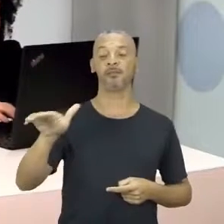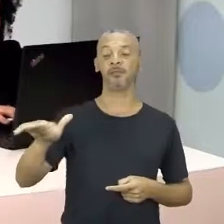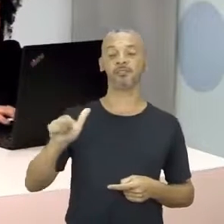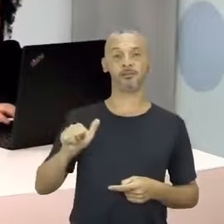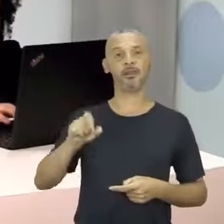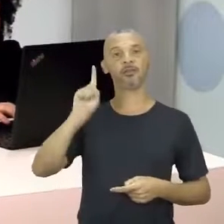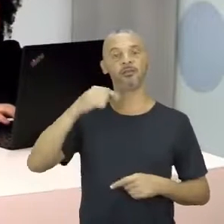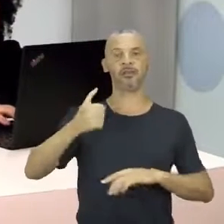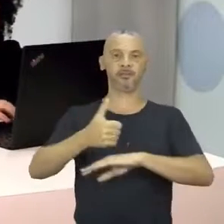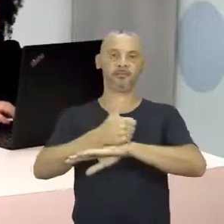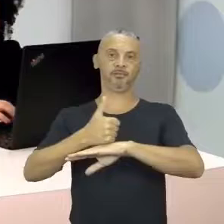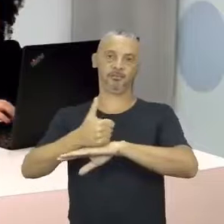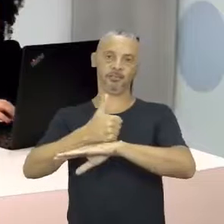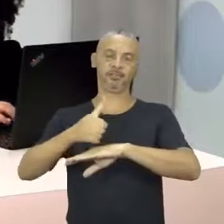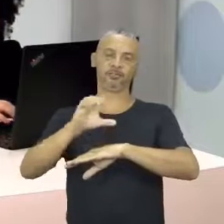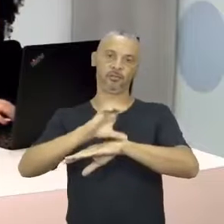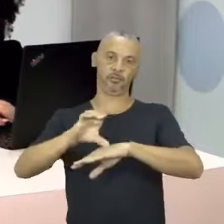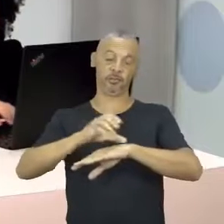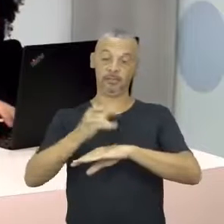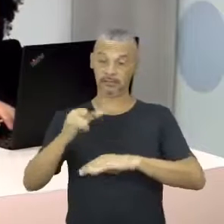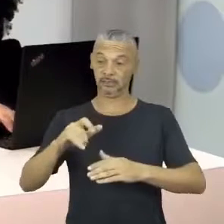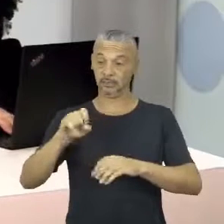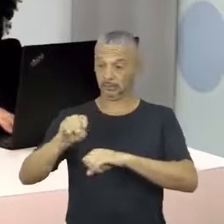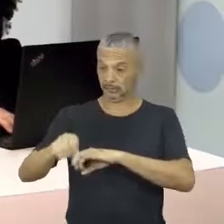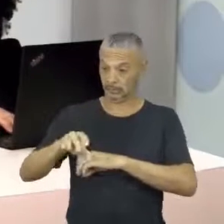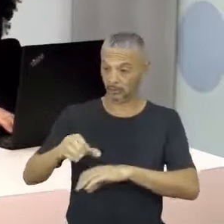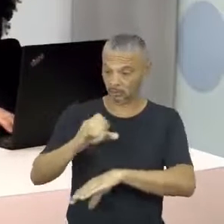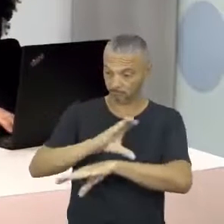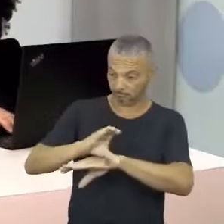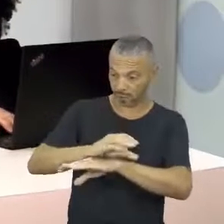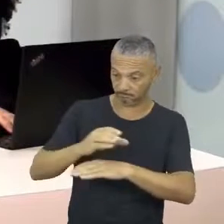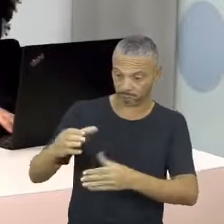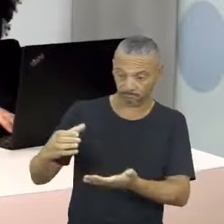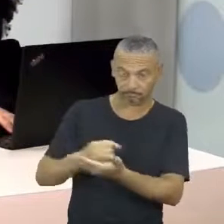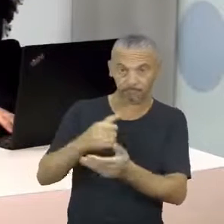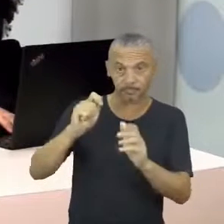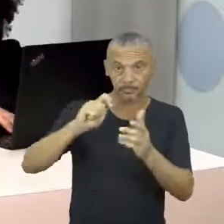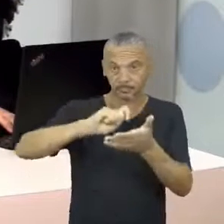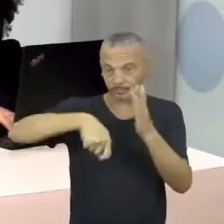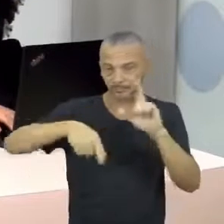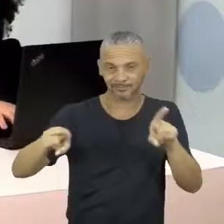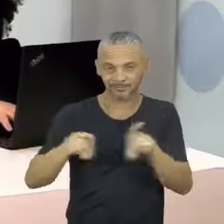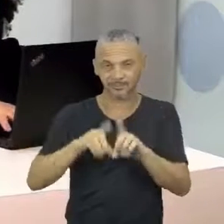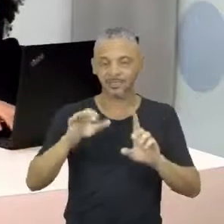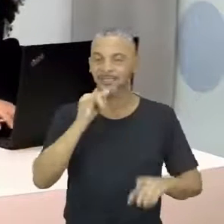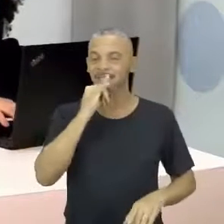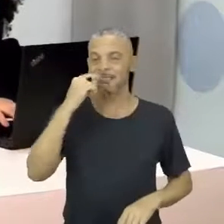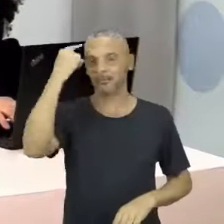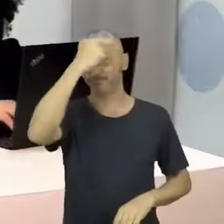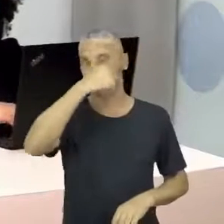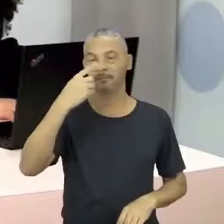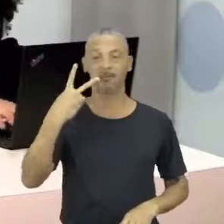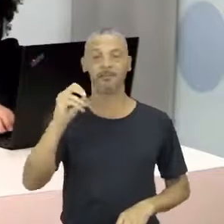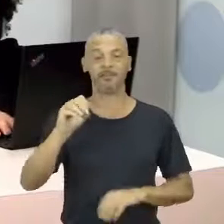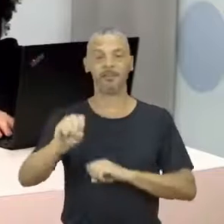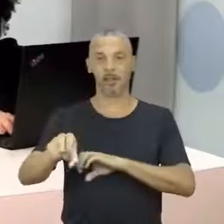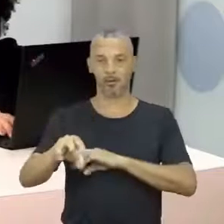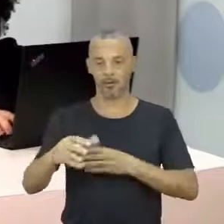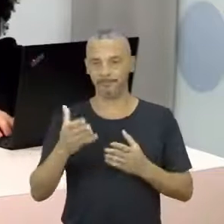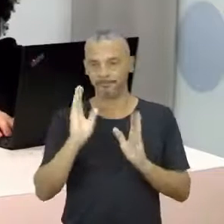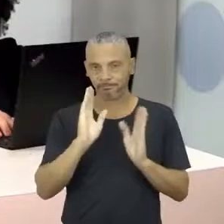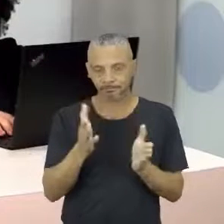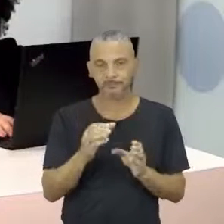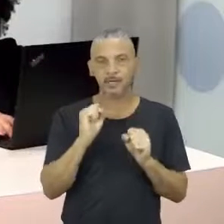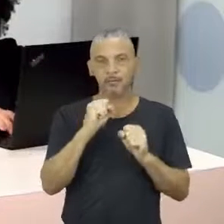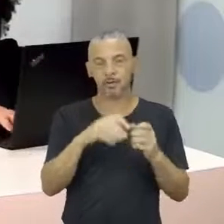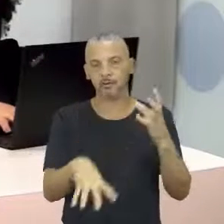do profissionalizante. Se você pegar aulas no profissionalizante, você pegou aulas, vamos supor que você pegou 20 aulas, você pode ainda completar a sua carga horária com